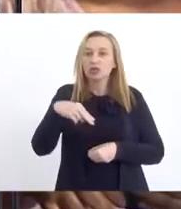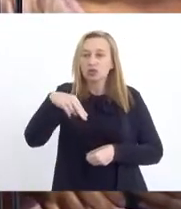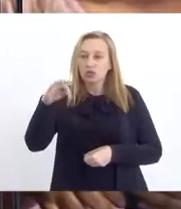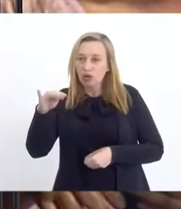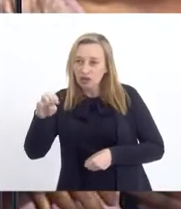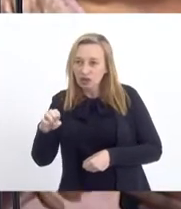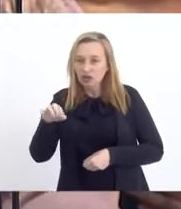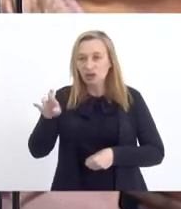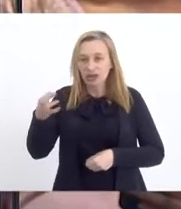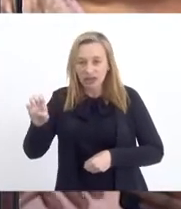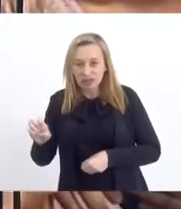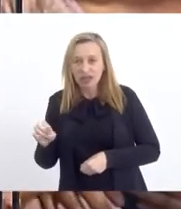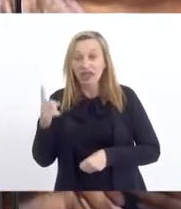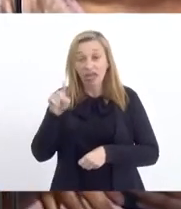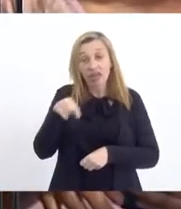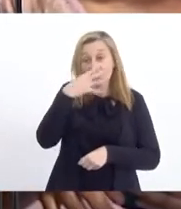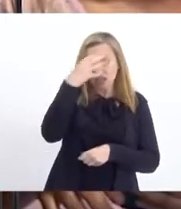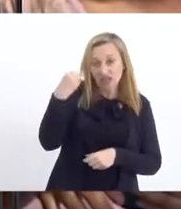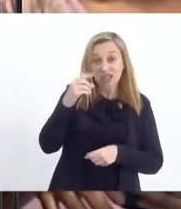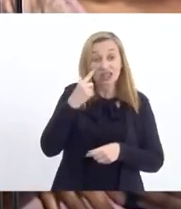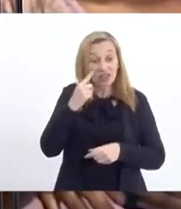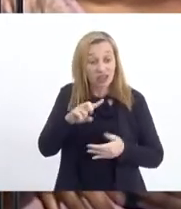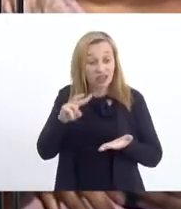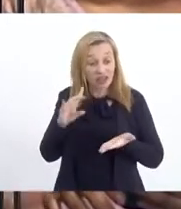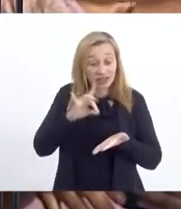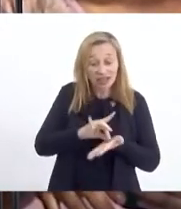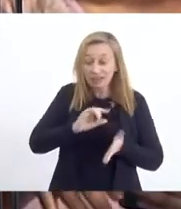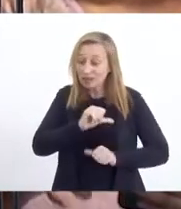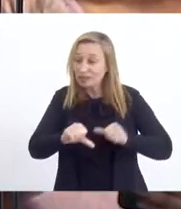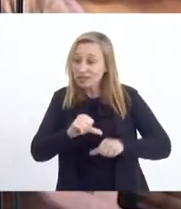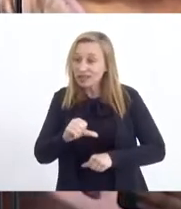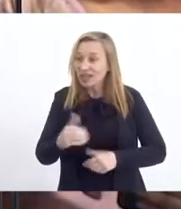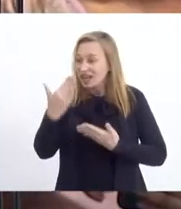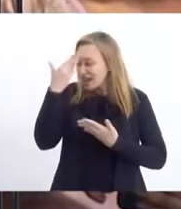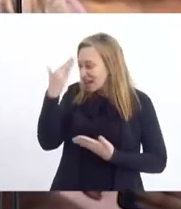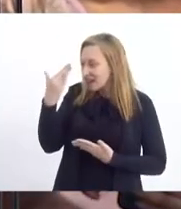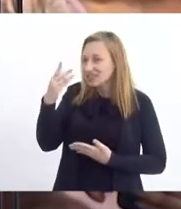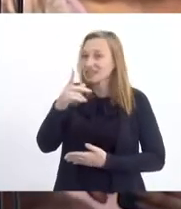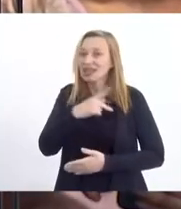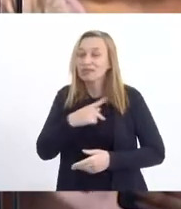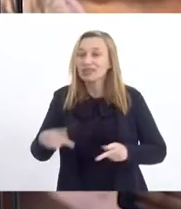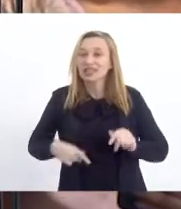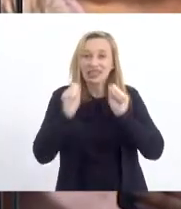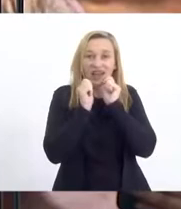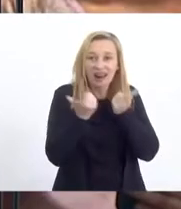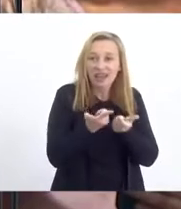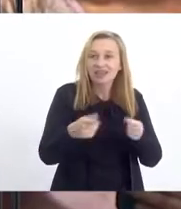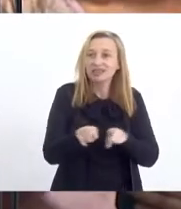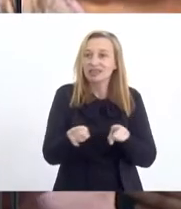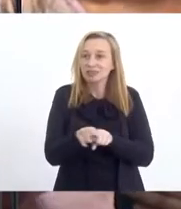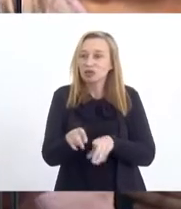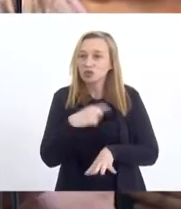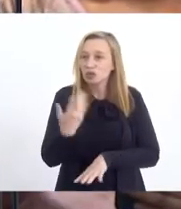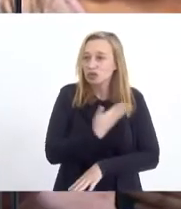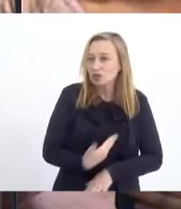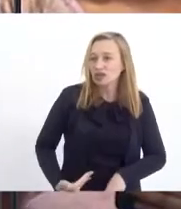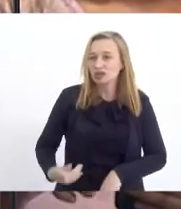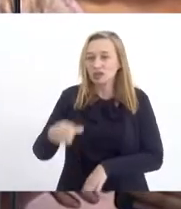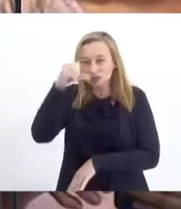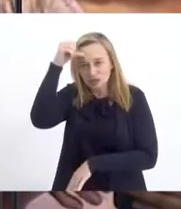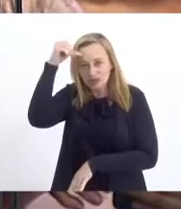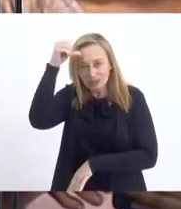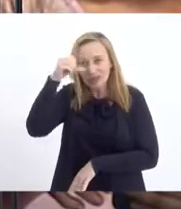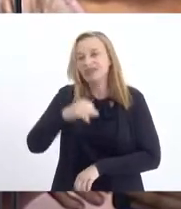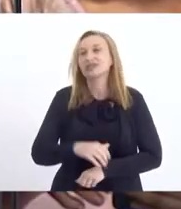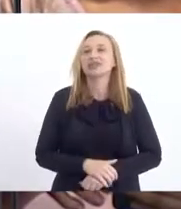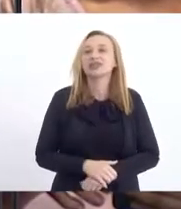E a gente está vendo que a realidade está mudando, graças ao presidente da Alerge, graças também ao nosso querido governador do Estado, Cláudio